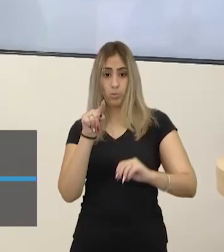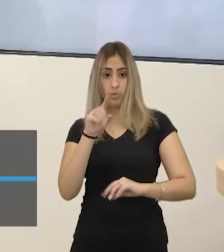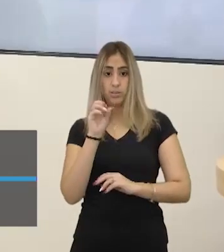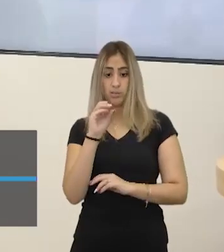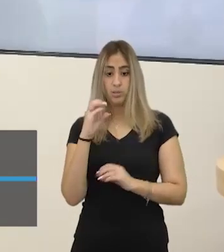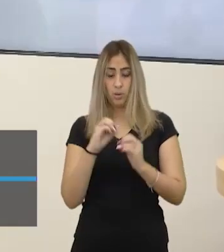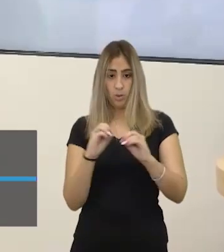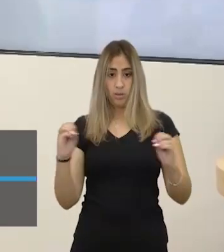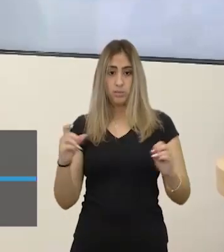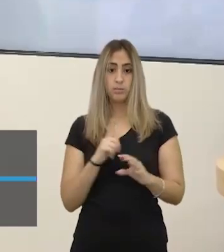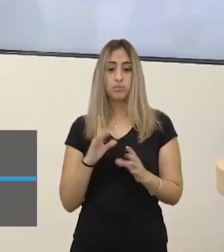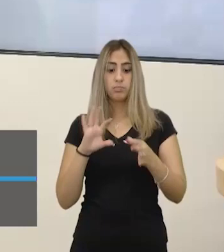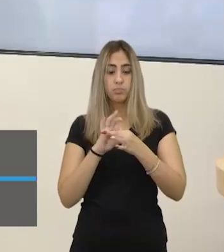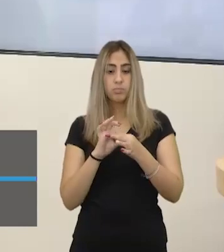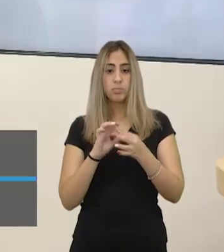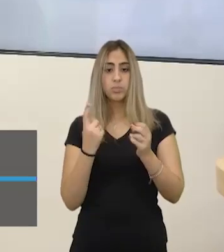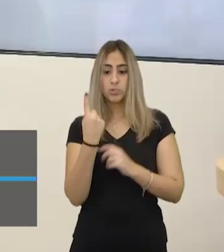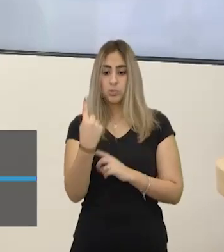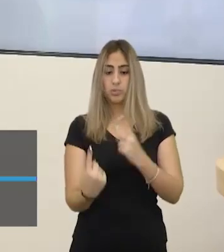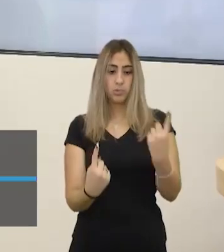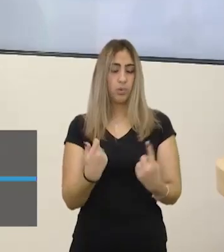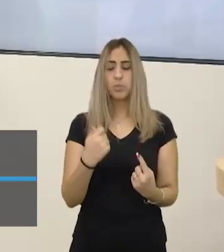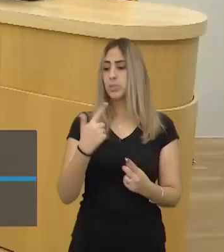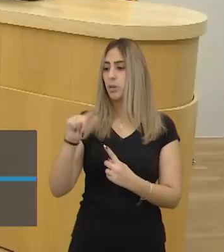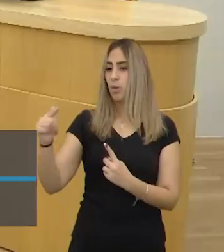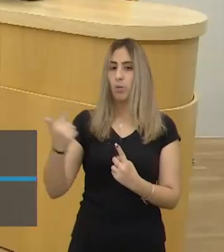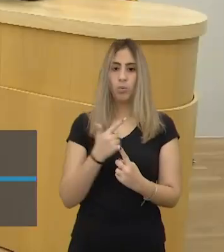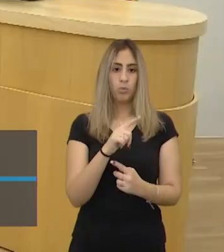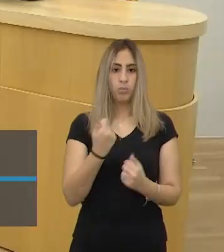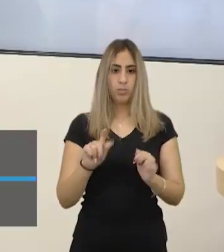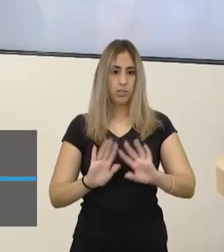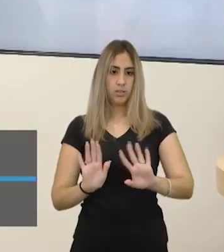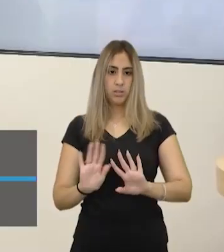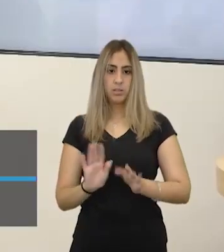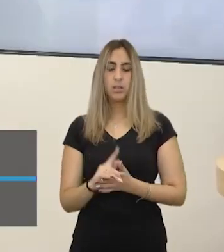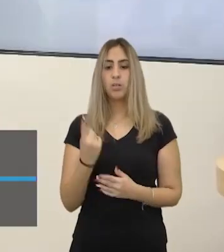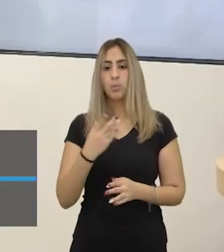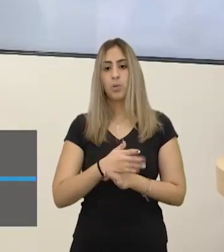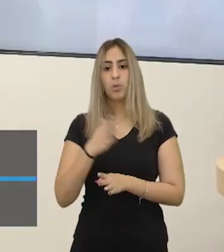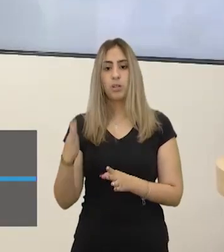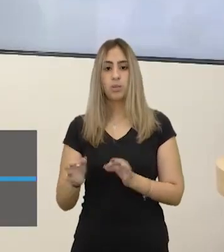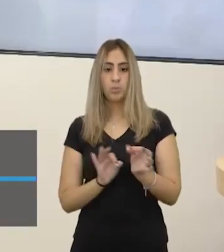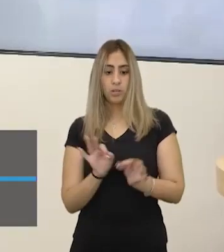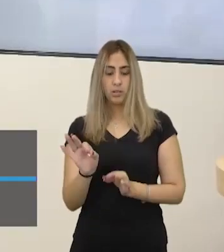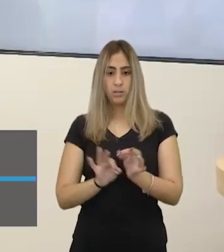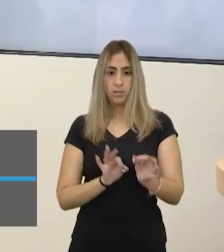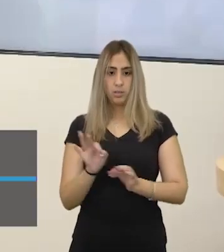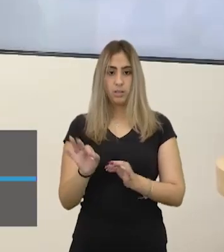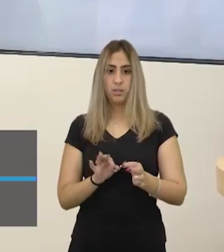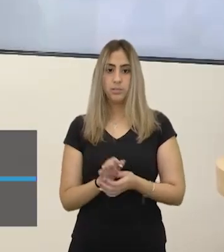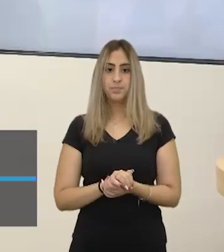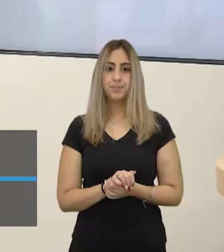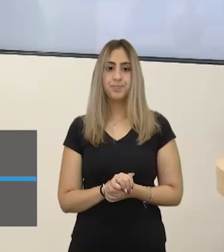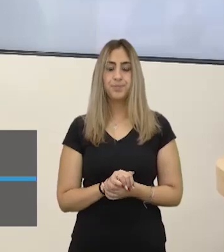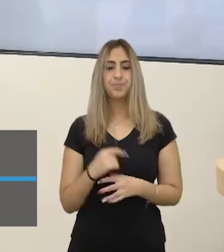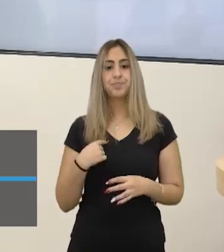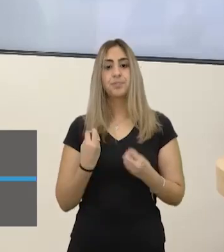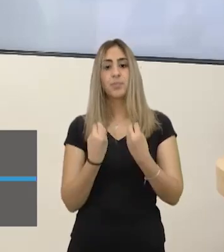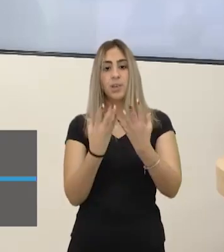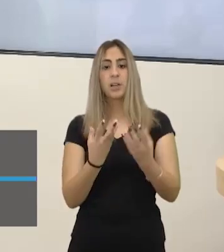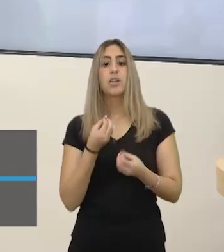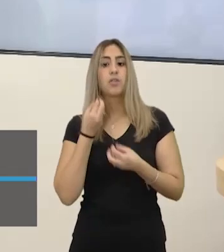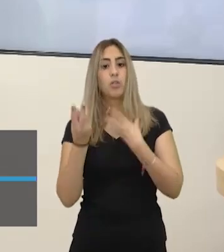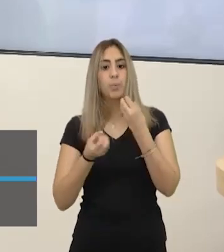sentido completo em si. Elas não precisam uma das outras. Elas só estão articuladas uma do lado da outra, coordenadas, como a gente fala, para dar